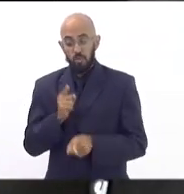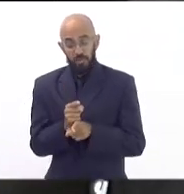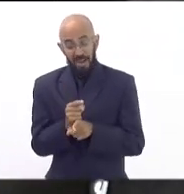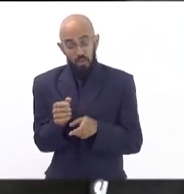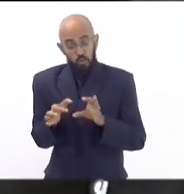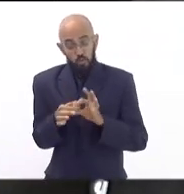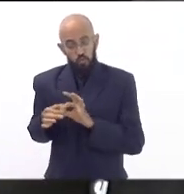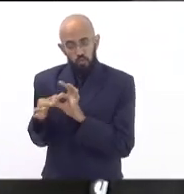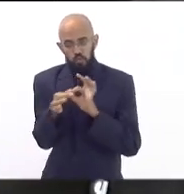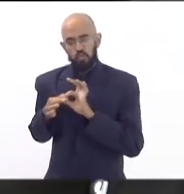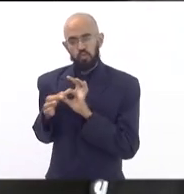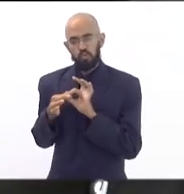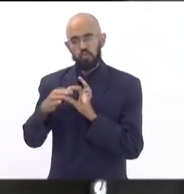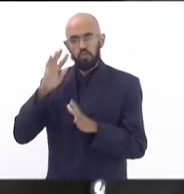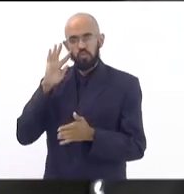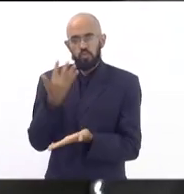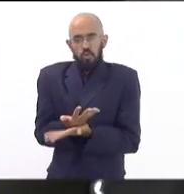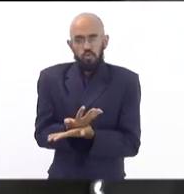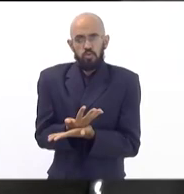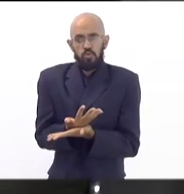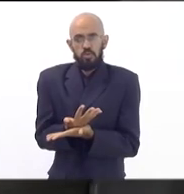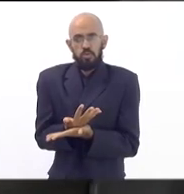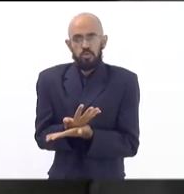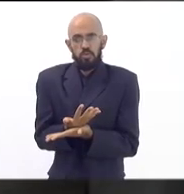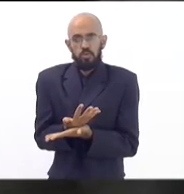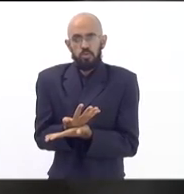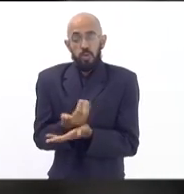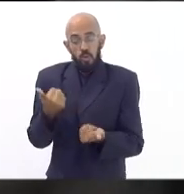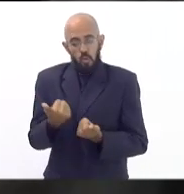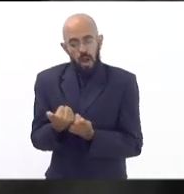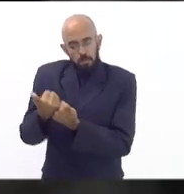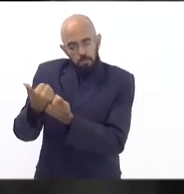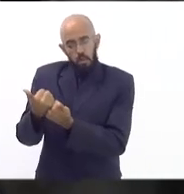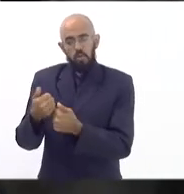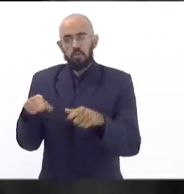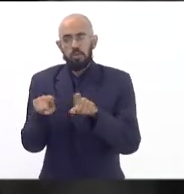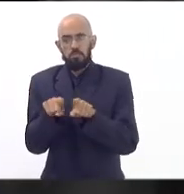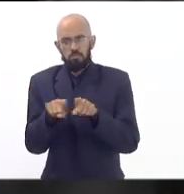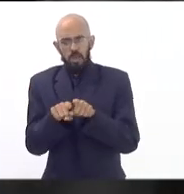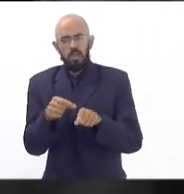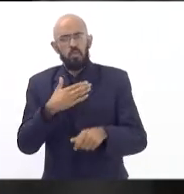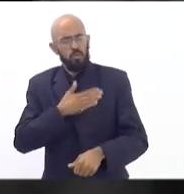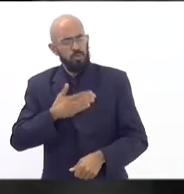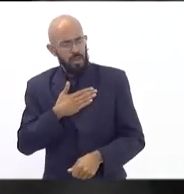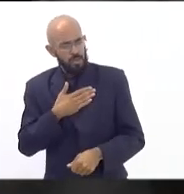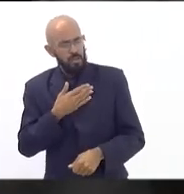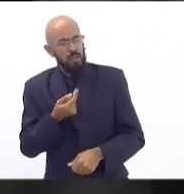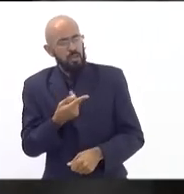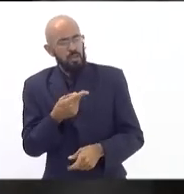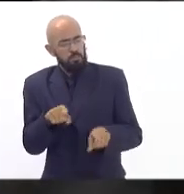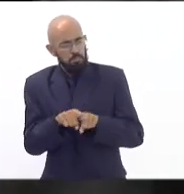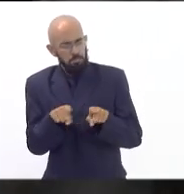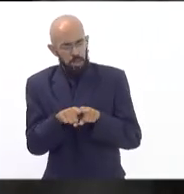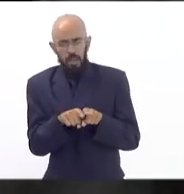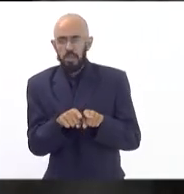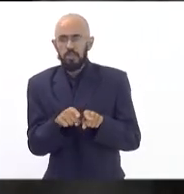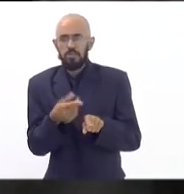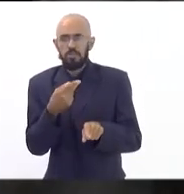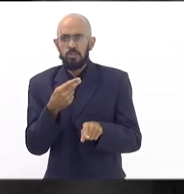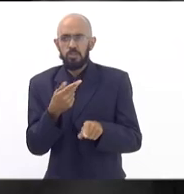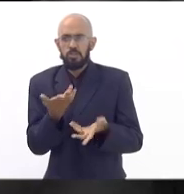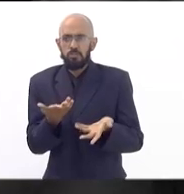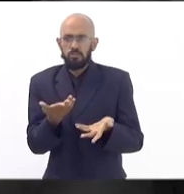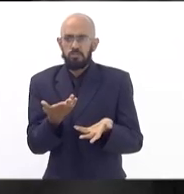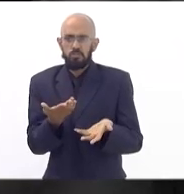juntos soluções né com apoio Inclusive eu e aqui gostaria de abraçar que a